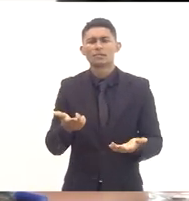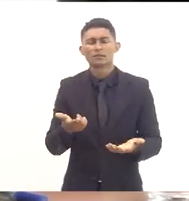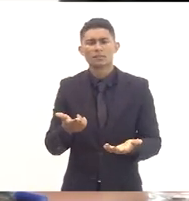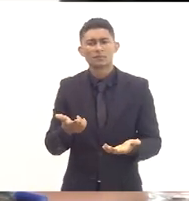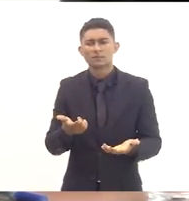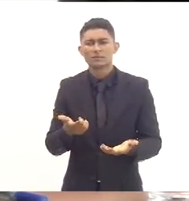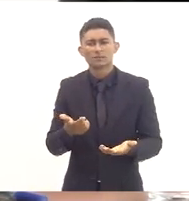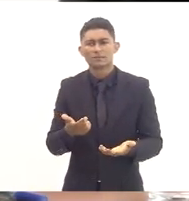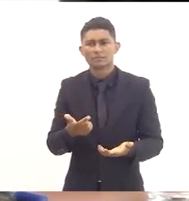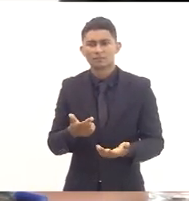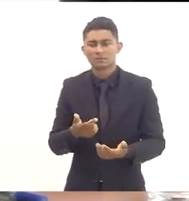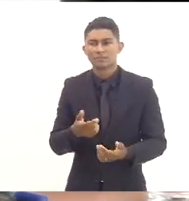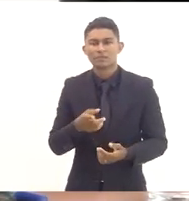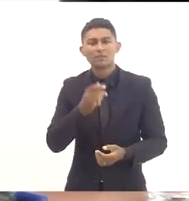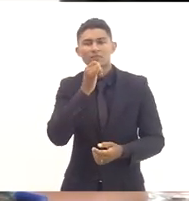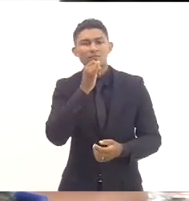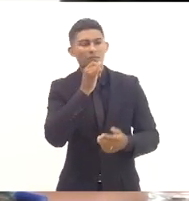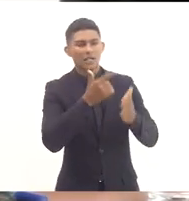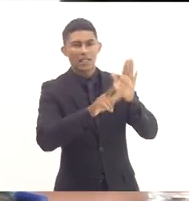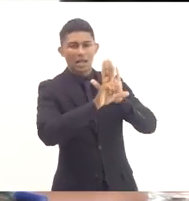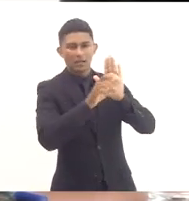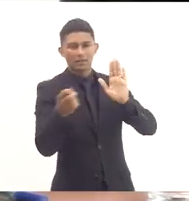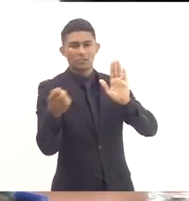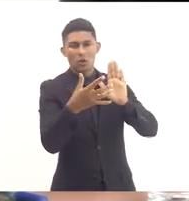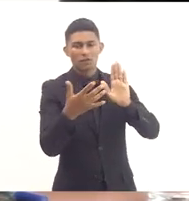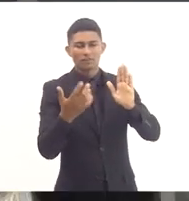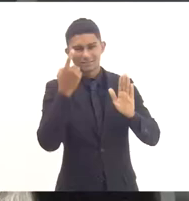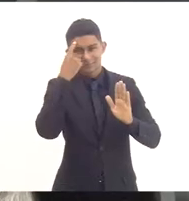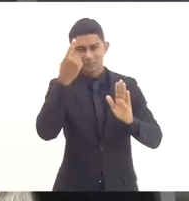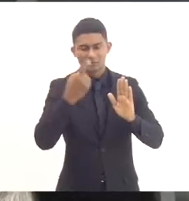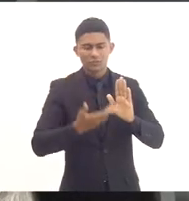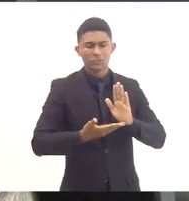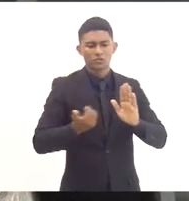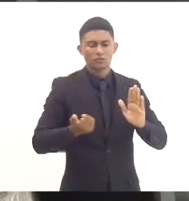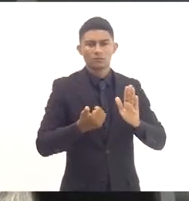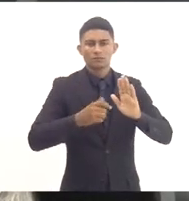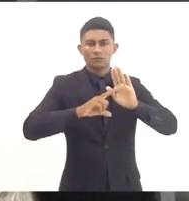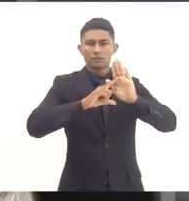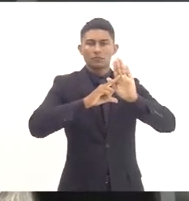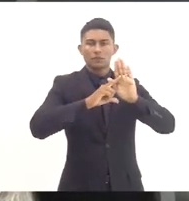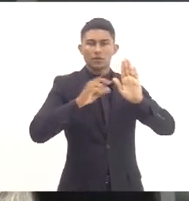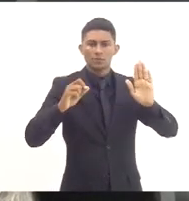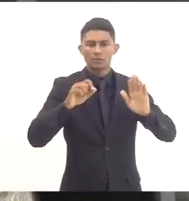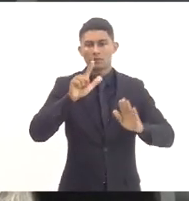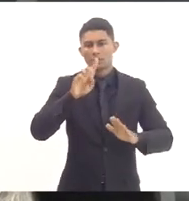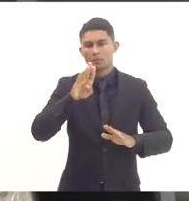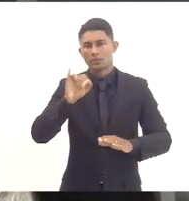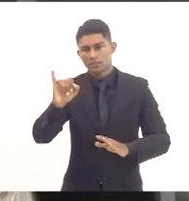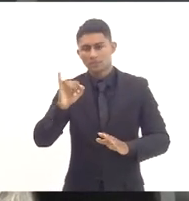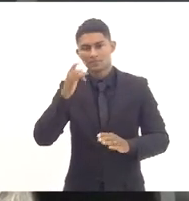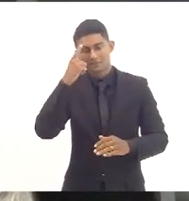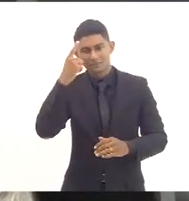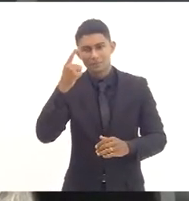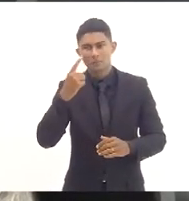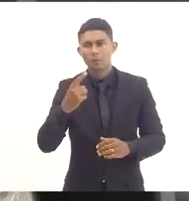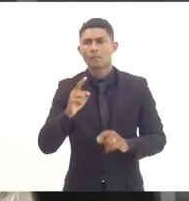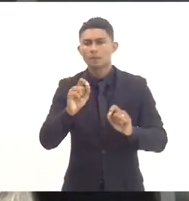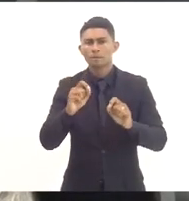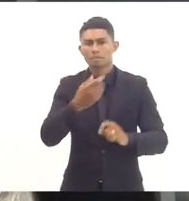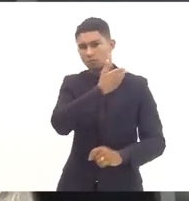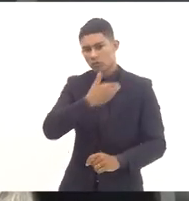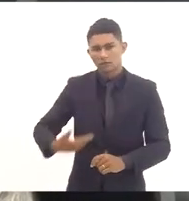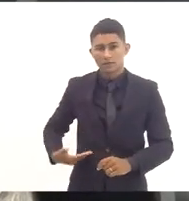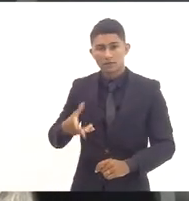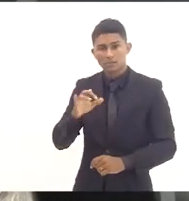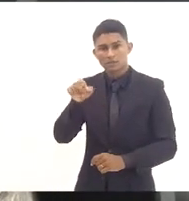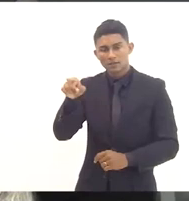tem tira porque a lei nova de improbidade retirou revogou o artigo da lei que determinava que o poder público